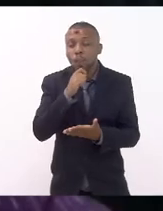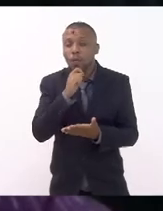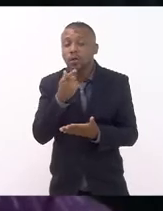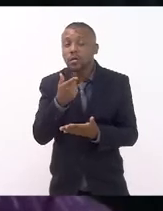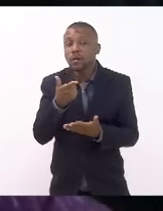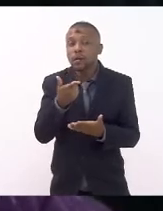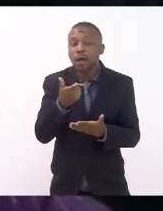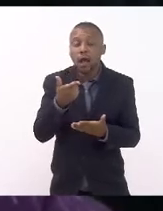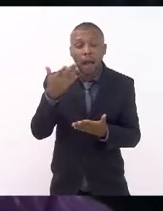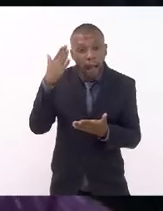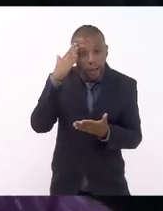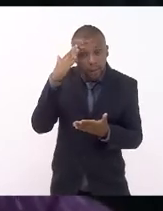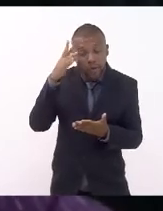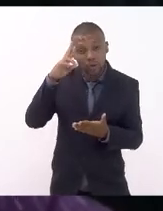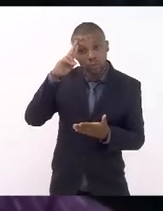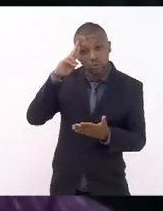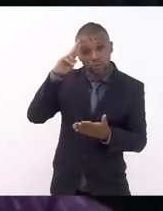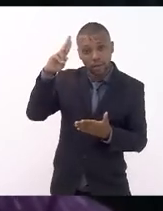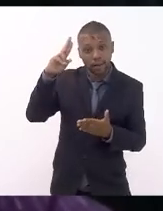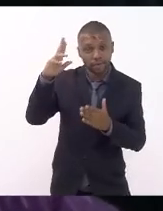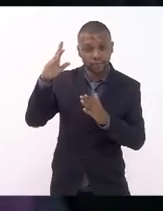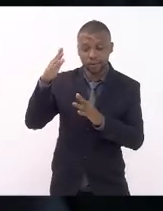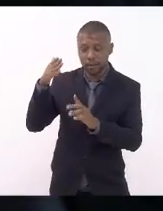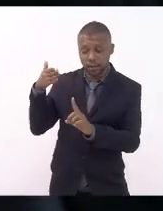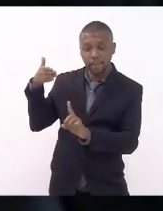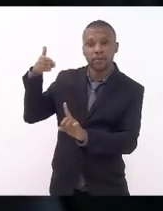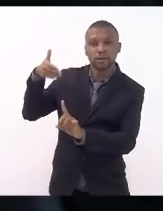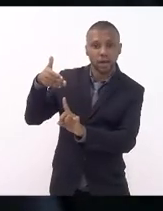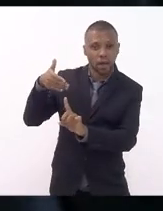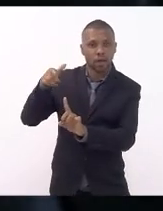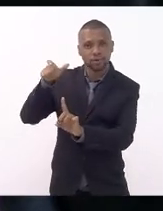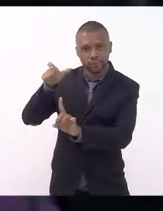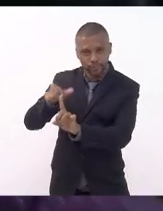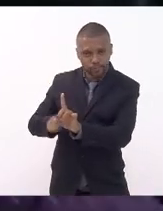direto do chefe imediato dela,